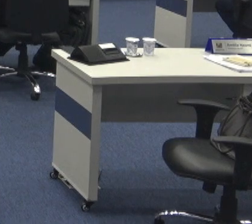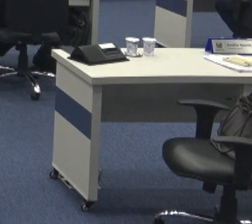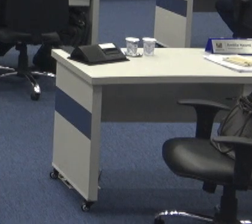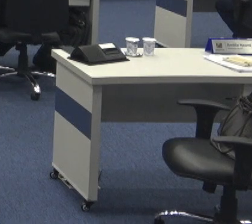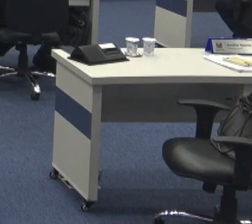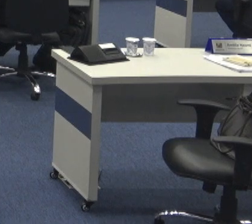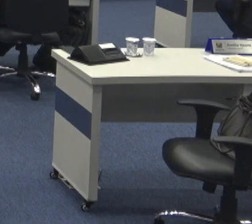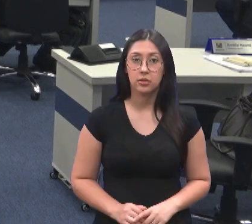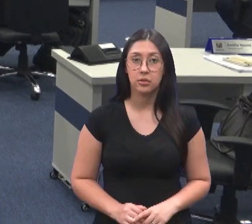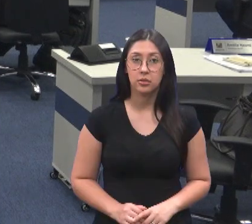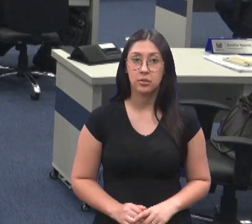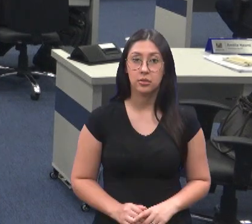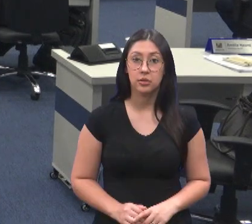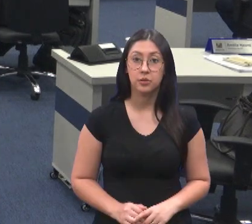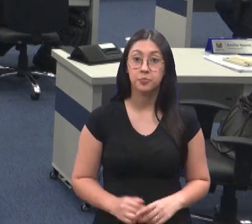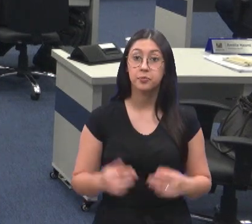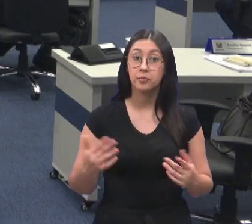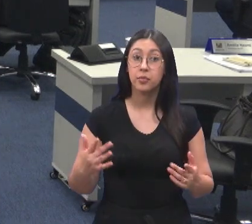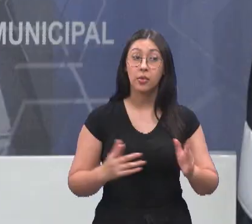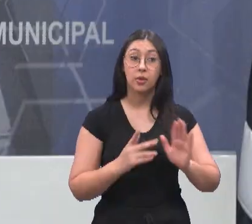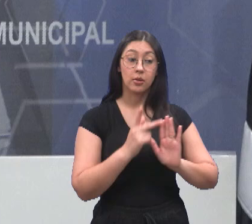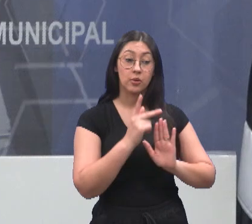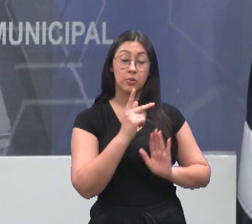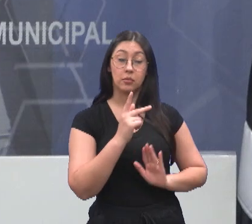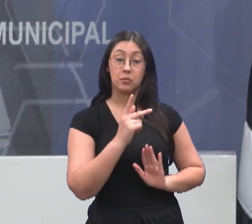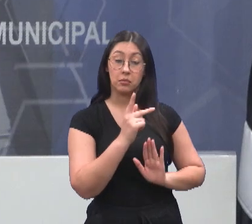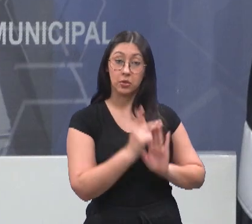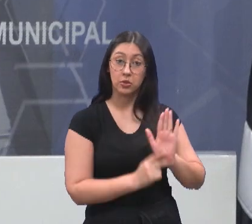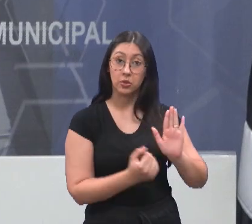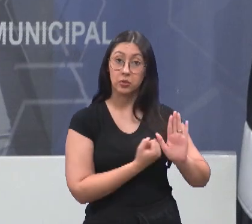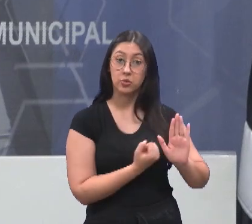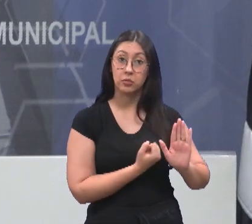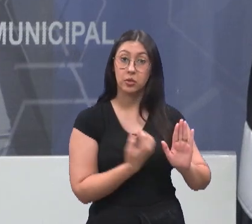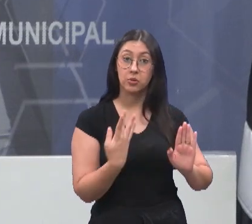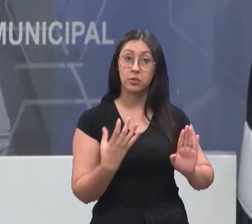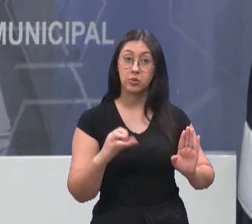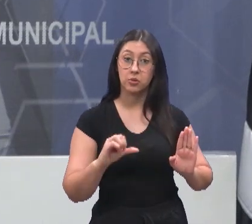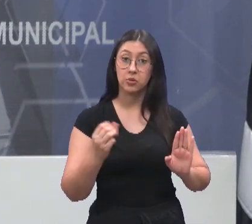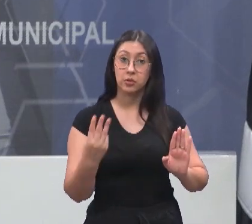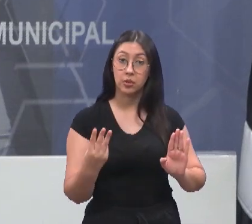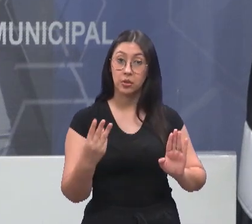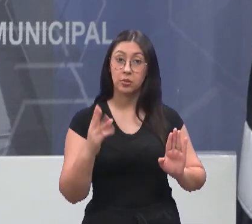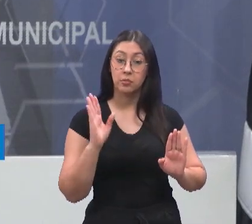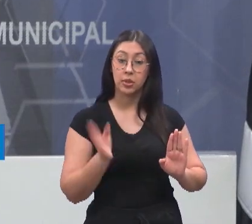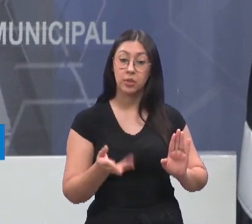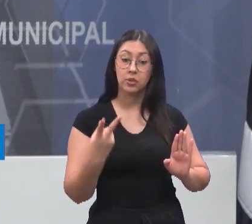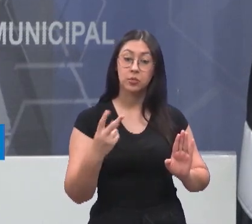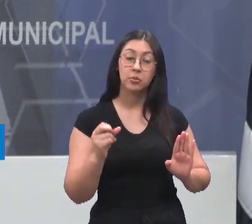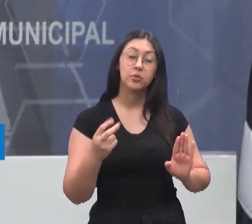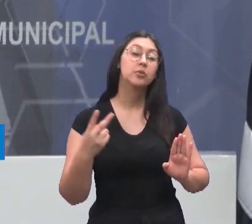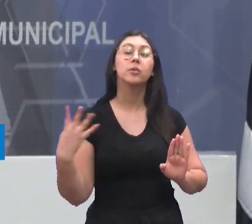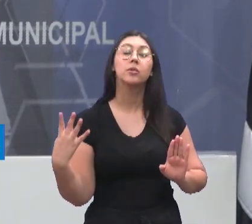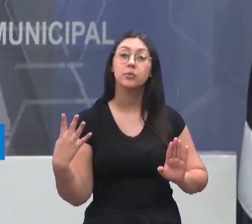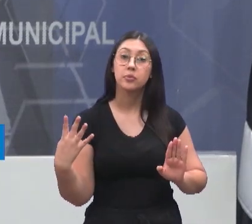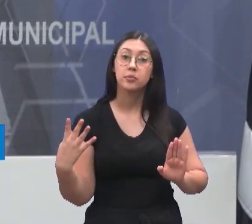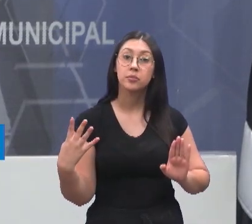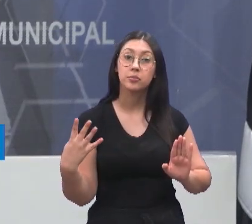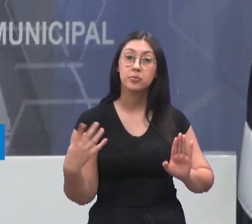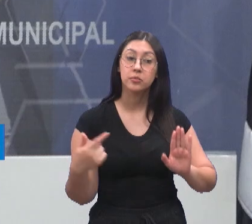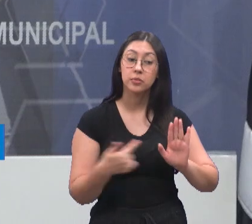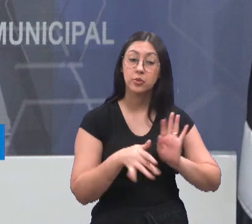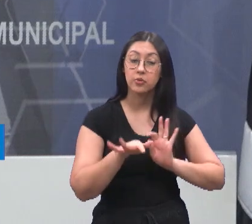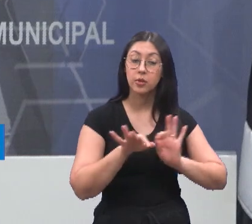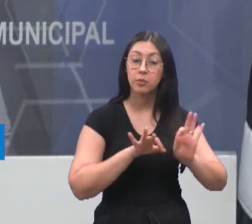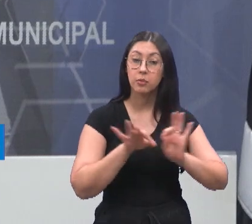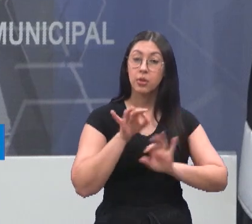Senhor presidente, esse projeto de número 493 de 2024, ele foi elaborado o